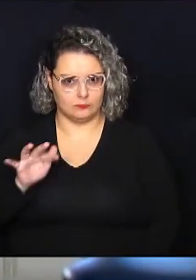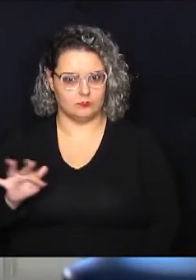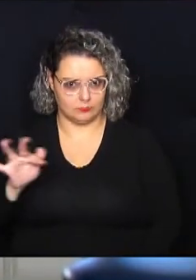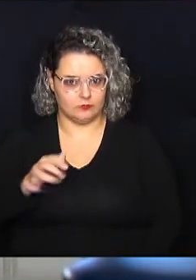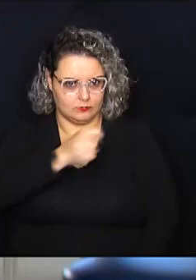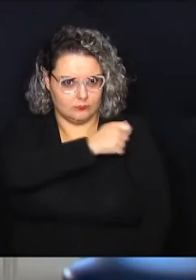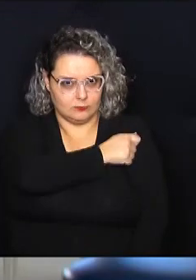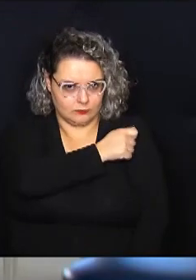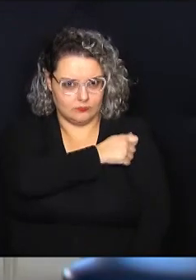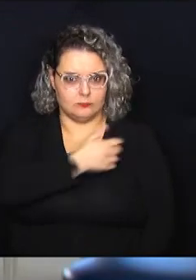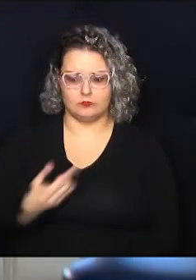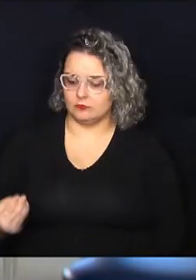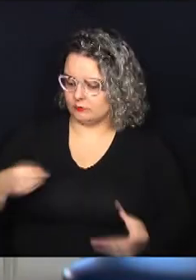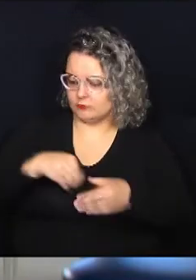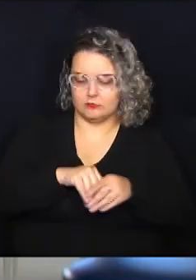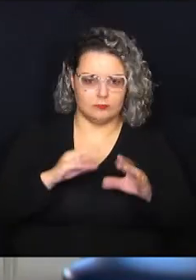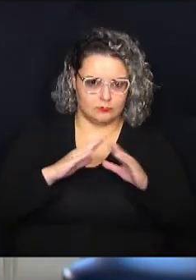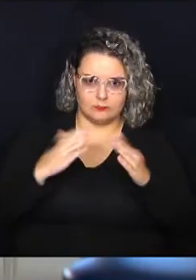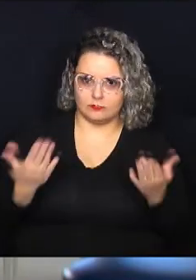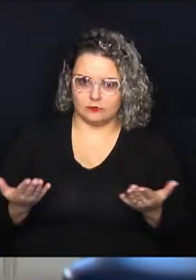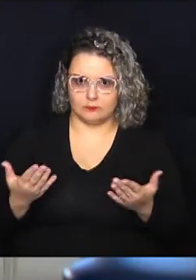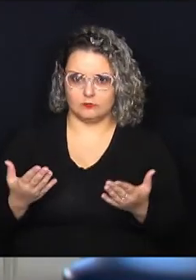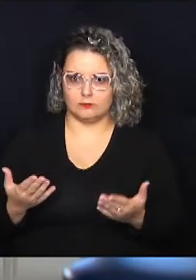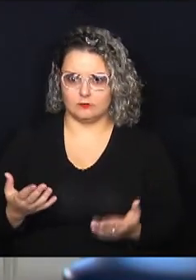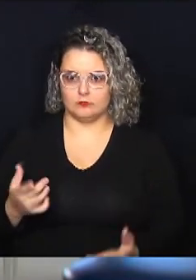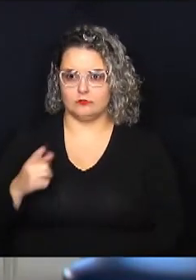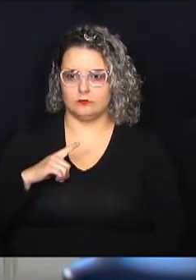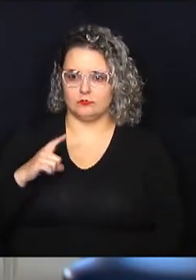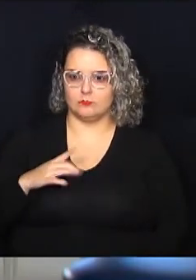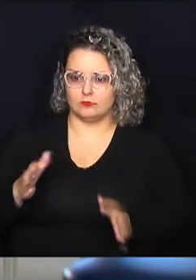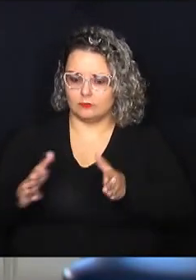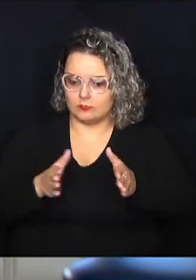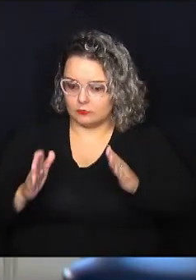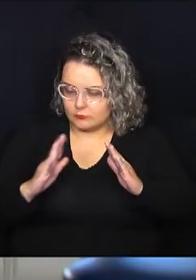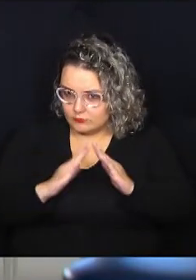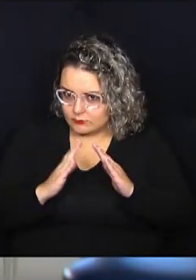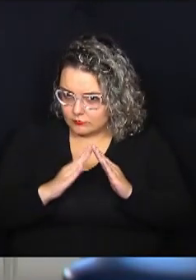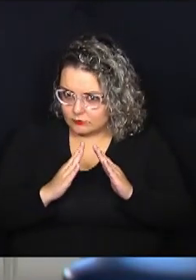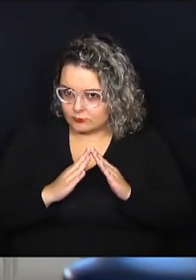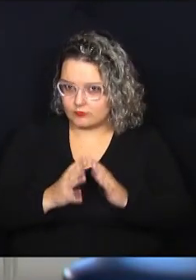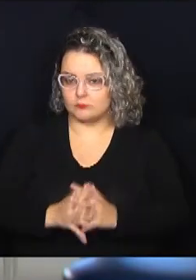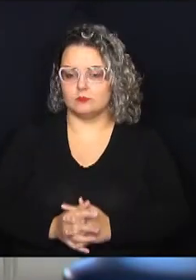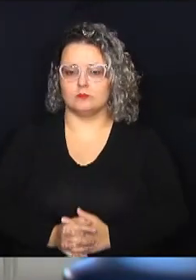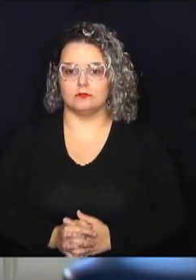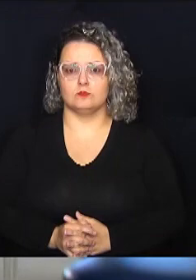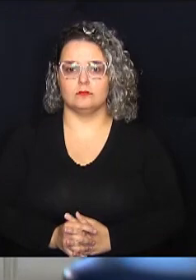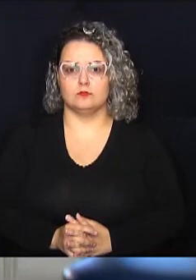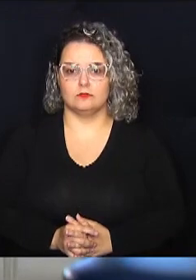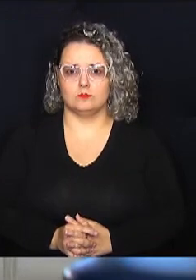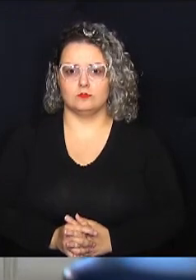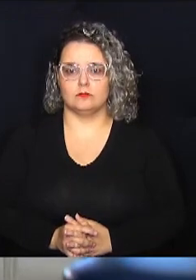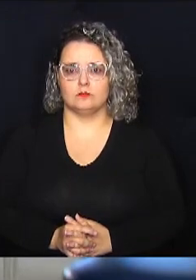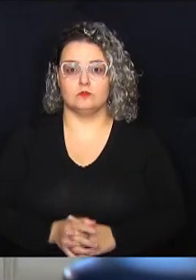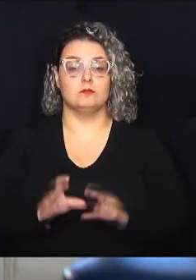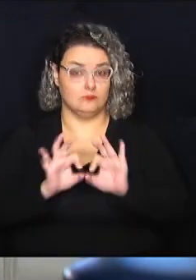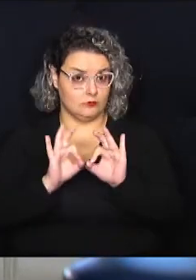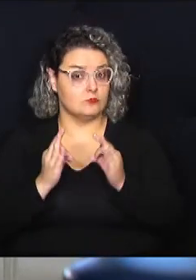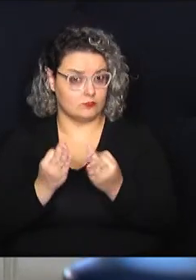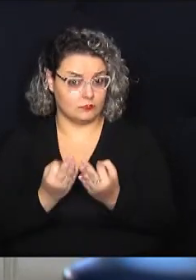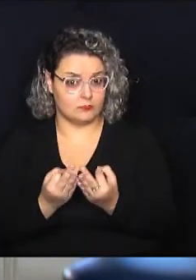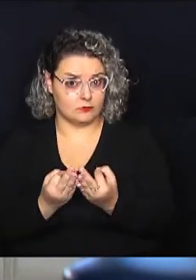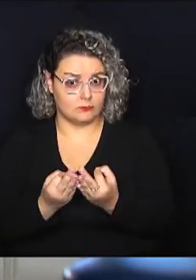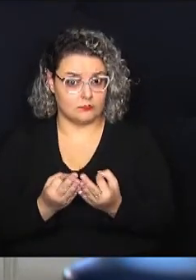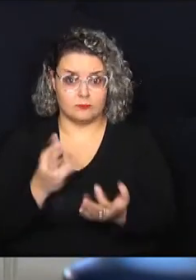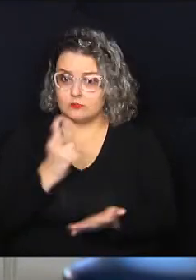em casa enfim eu vi uma cena em casa do dos familiares sempre